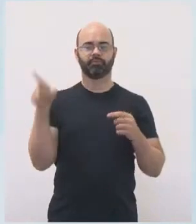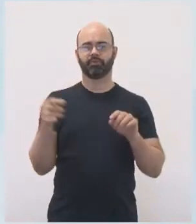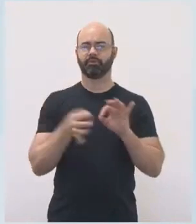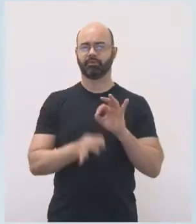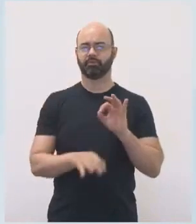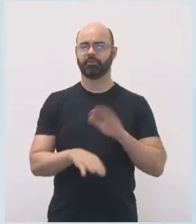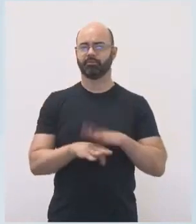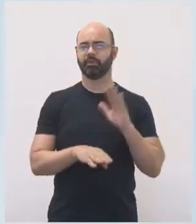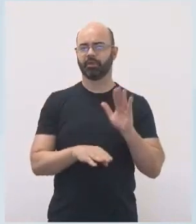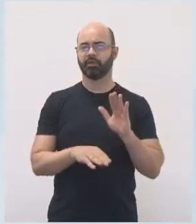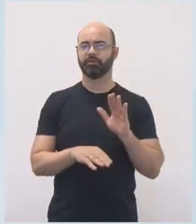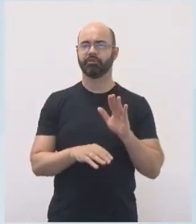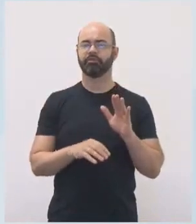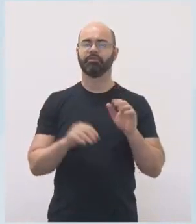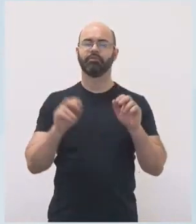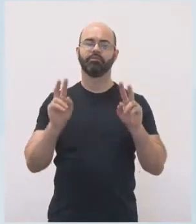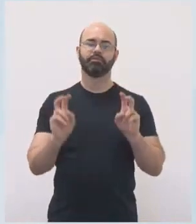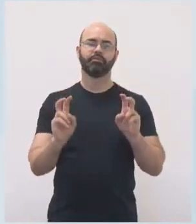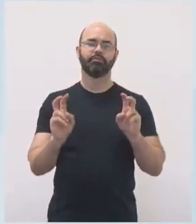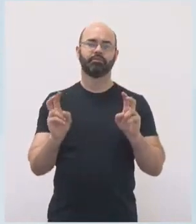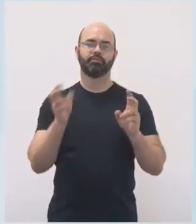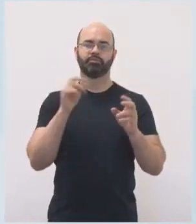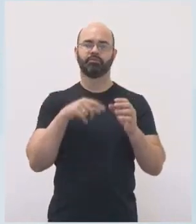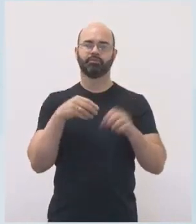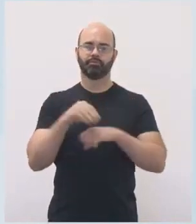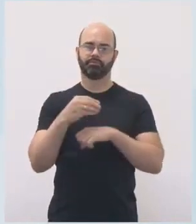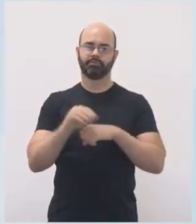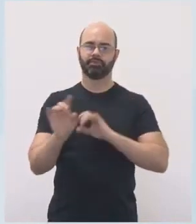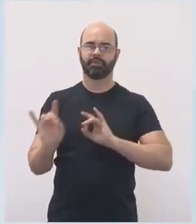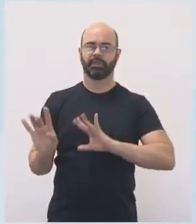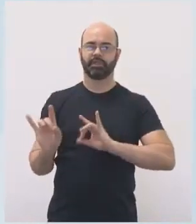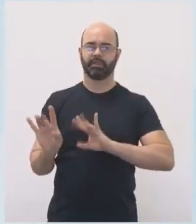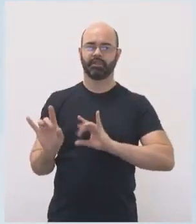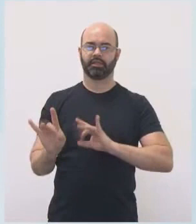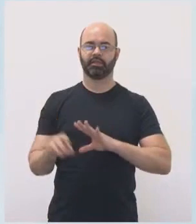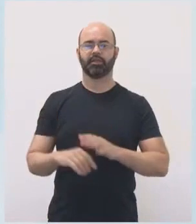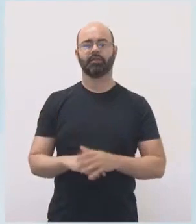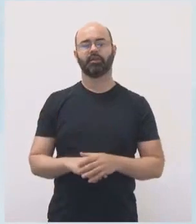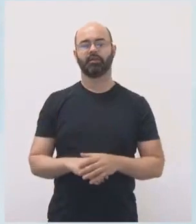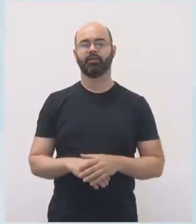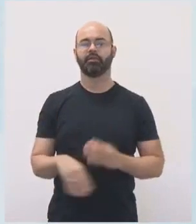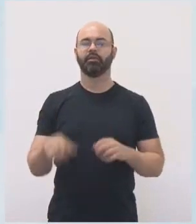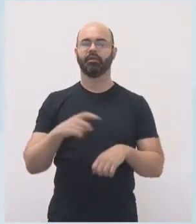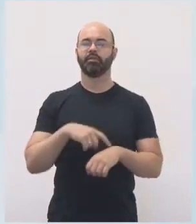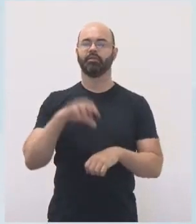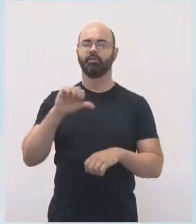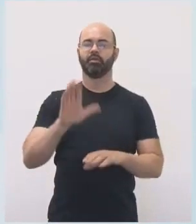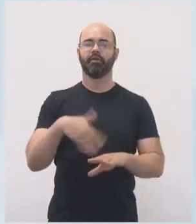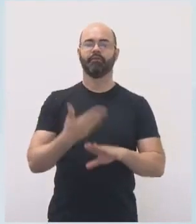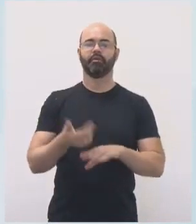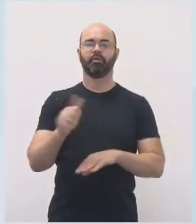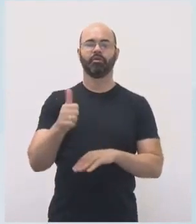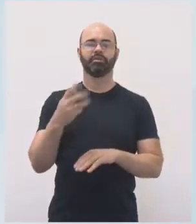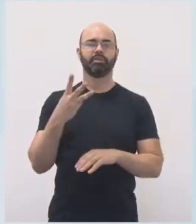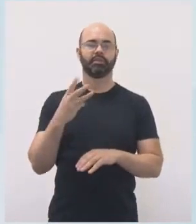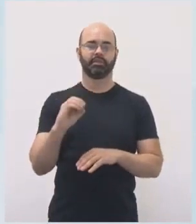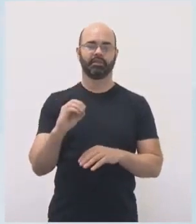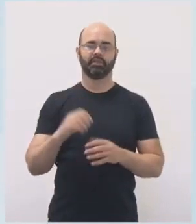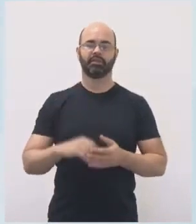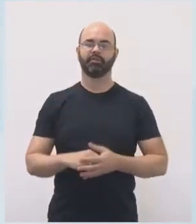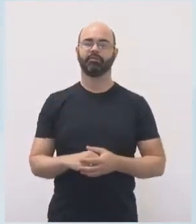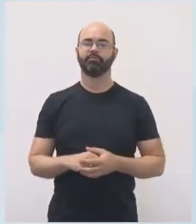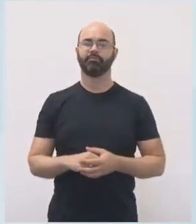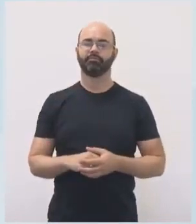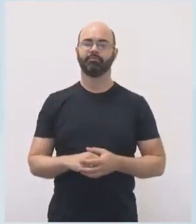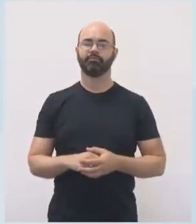né, com uma característica de orientação técnica, e vão das 9 às 11h30, e aí ela